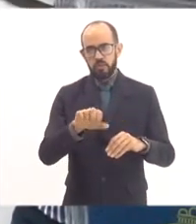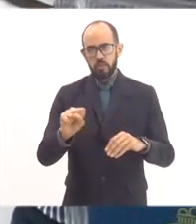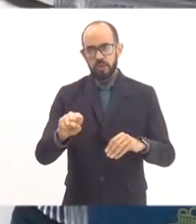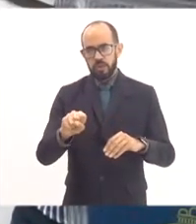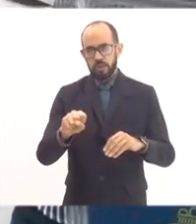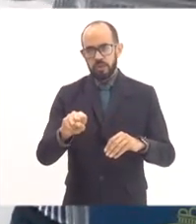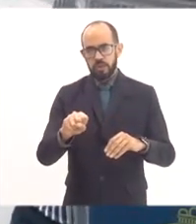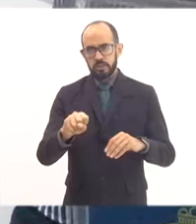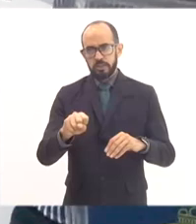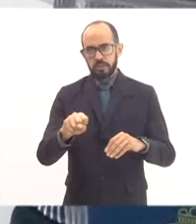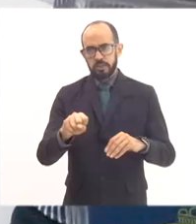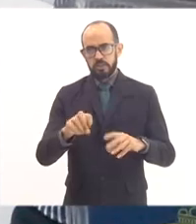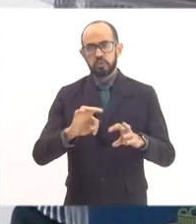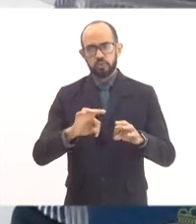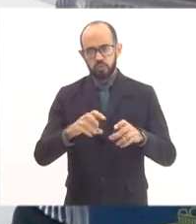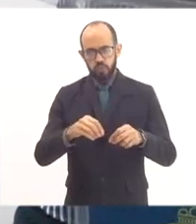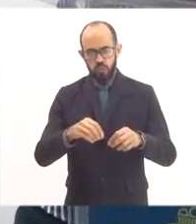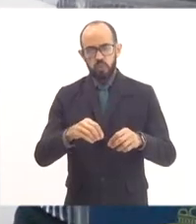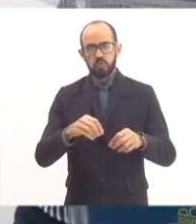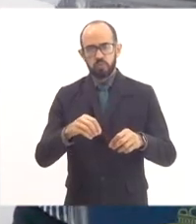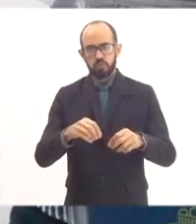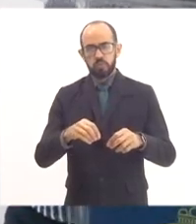das praças, galgar